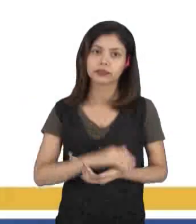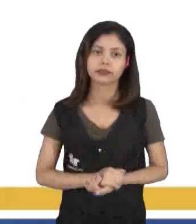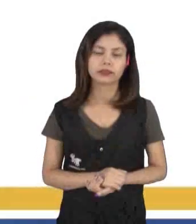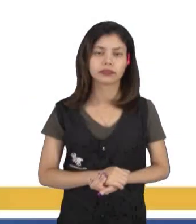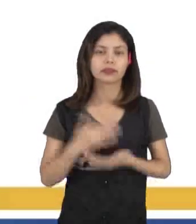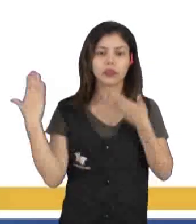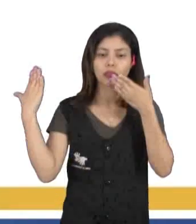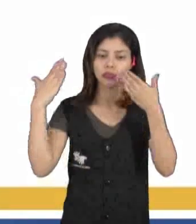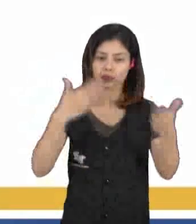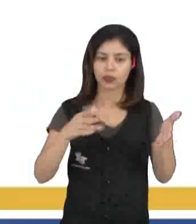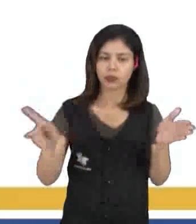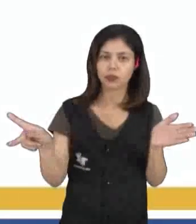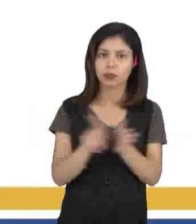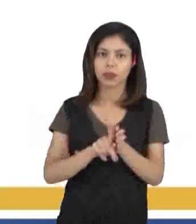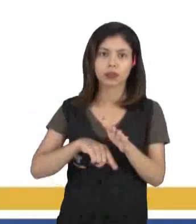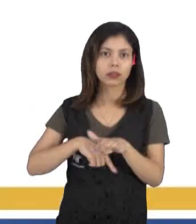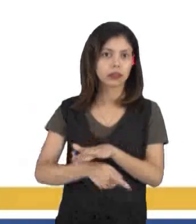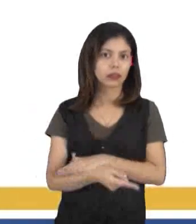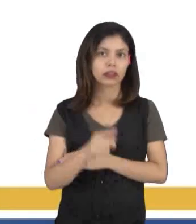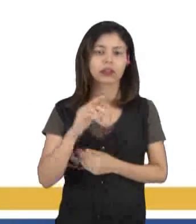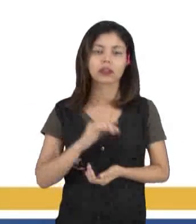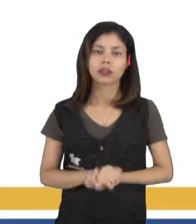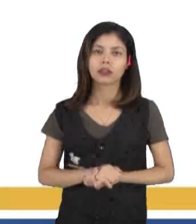um objetivo dentro